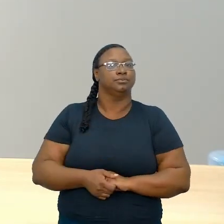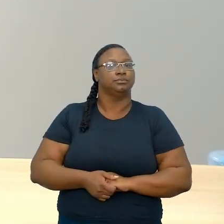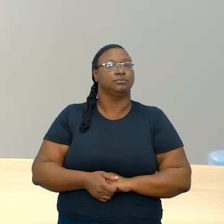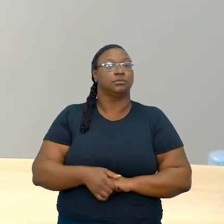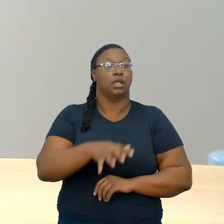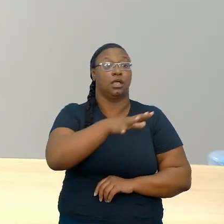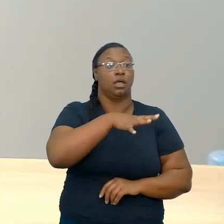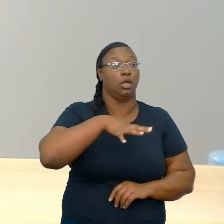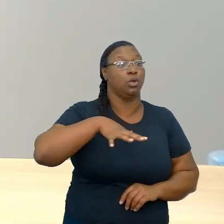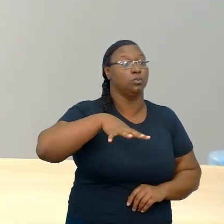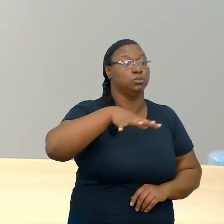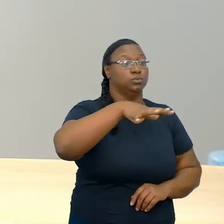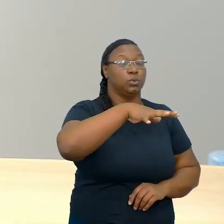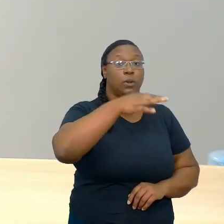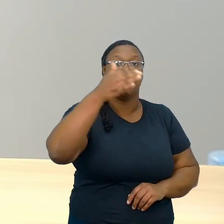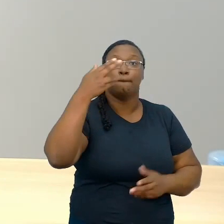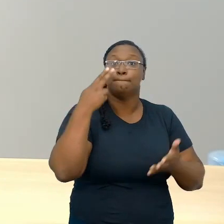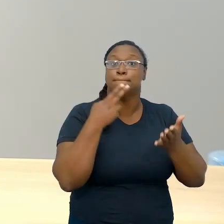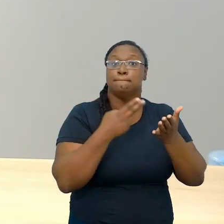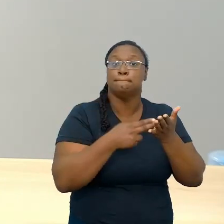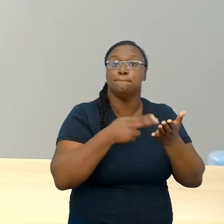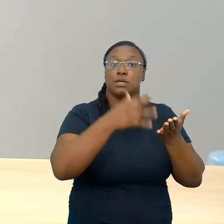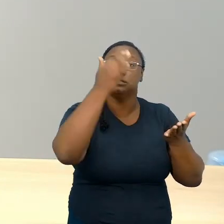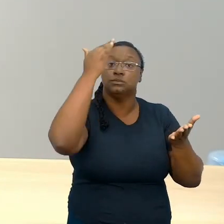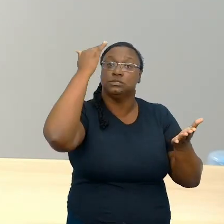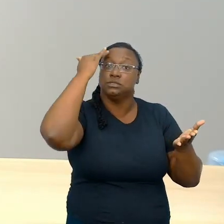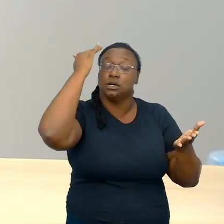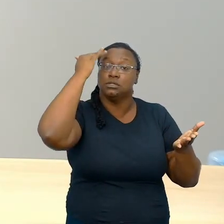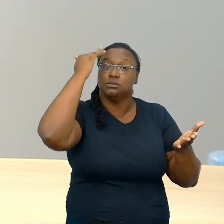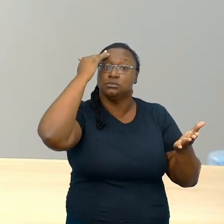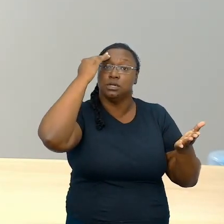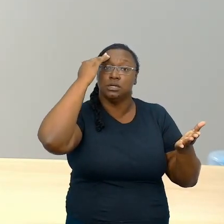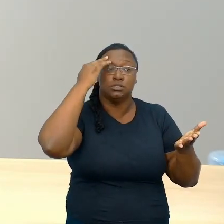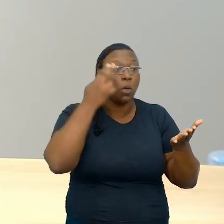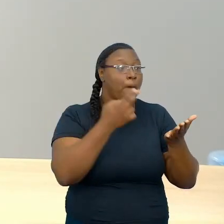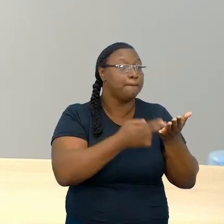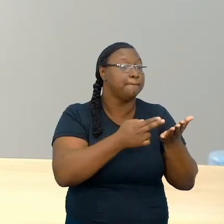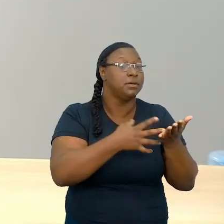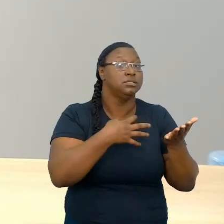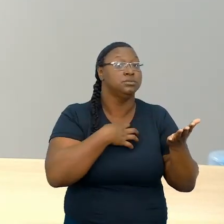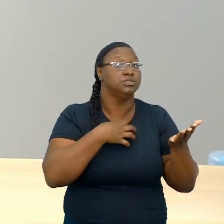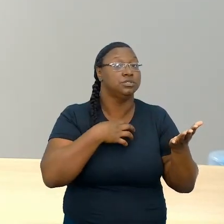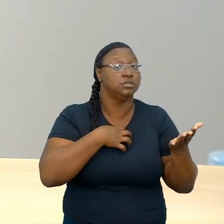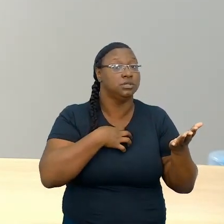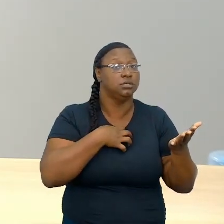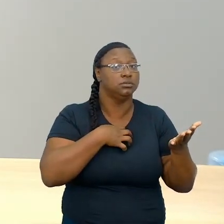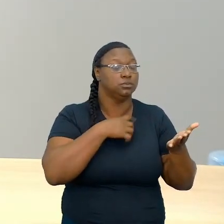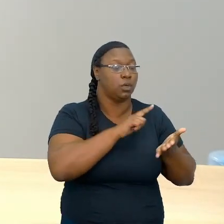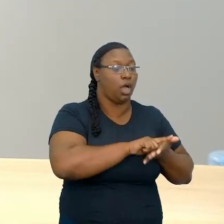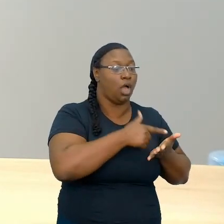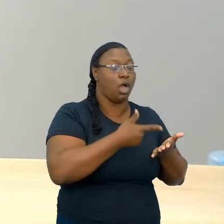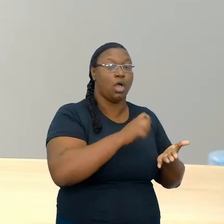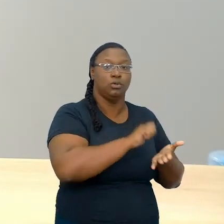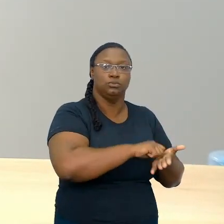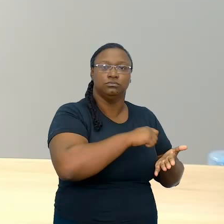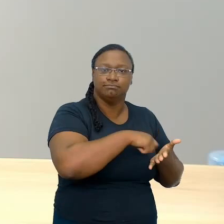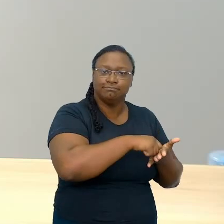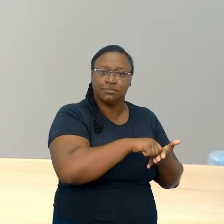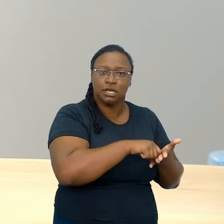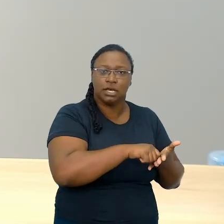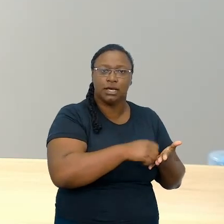tenham a mesma compreensão do que é o diário de bordo, né? A mesma forma de utilizá-lo. Vai facilitar um pouquinho a